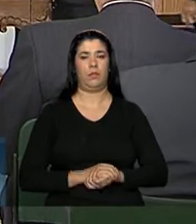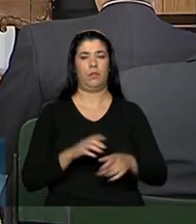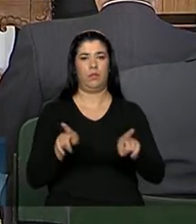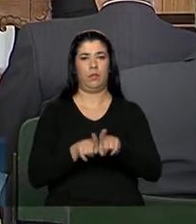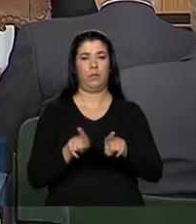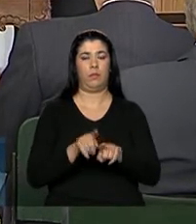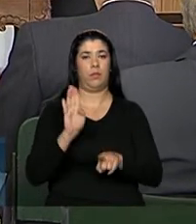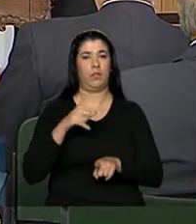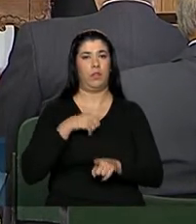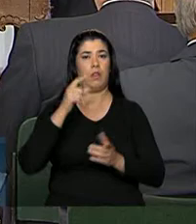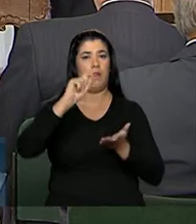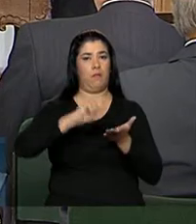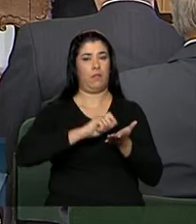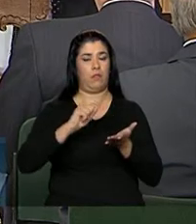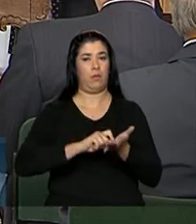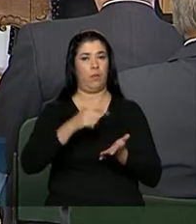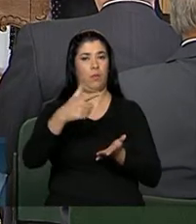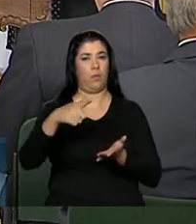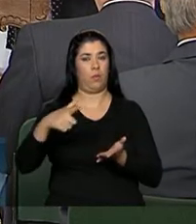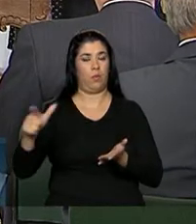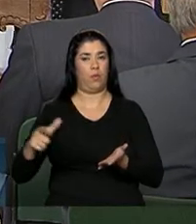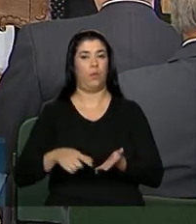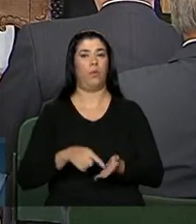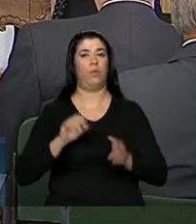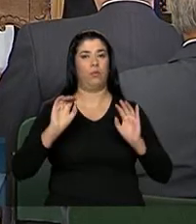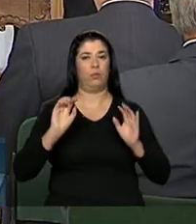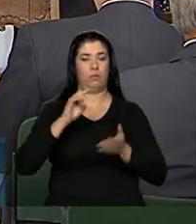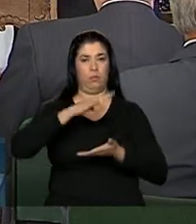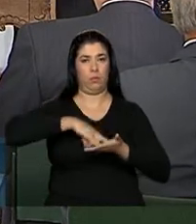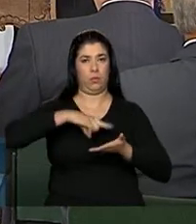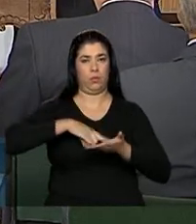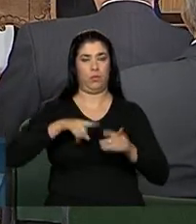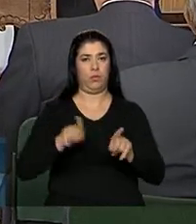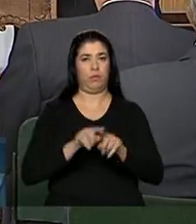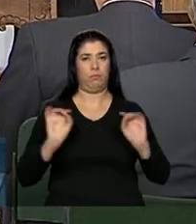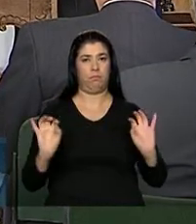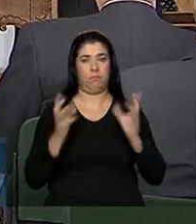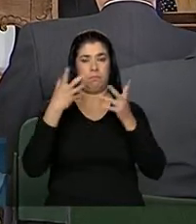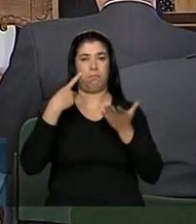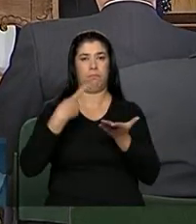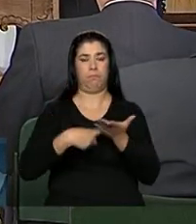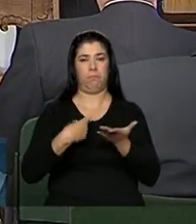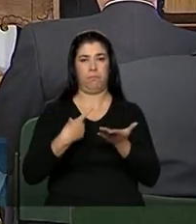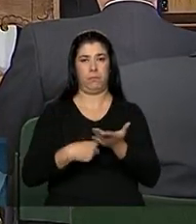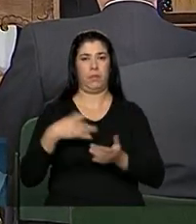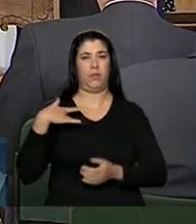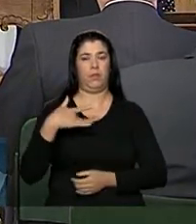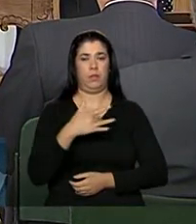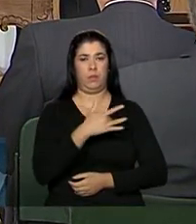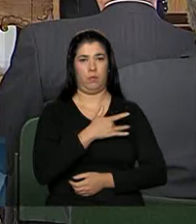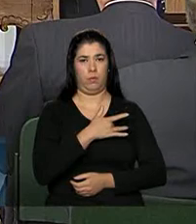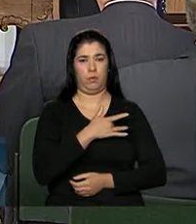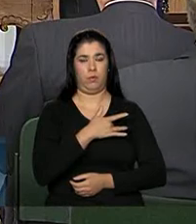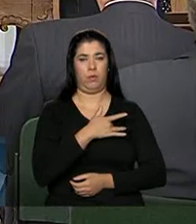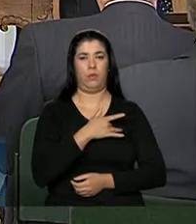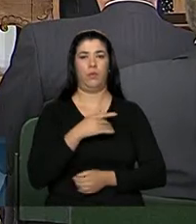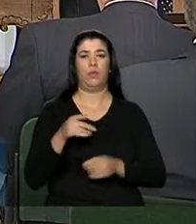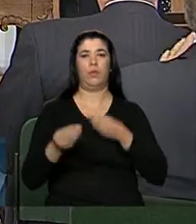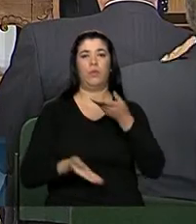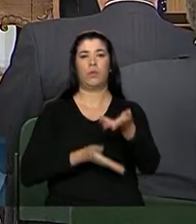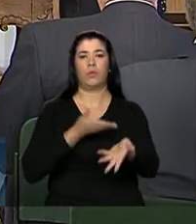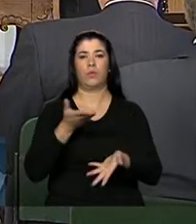Também já foram assinados nessa cerimônia atos nas áreas da saúde,